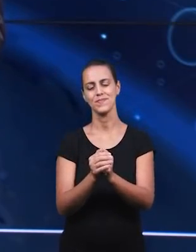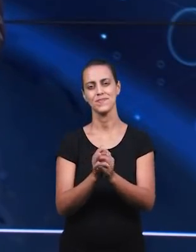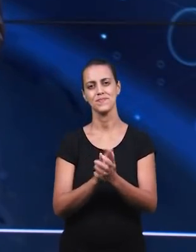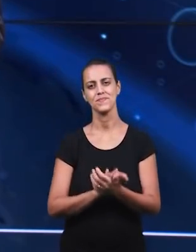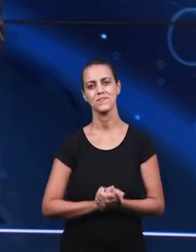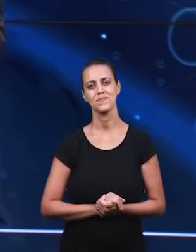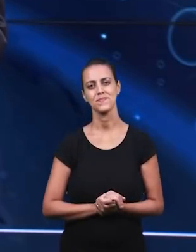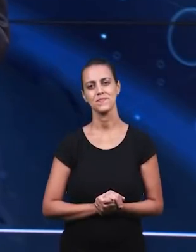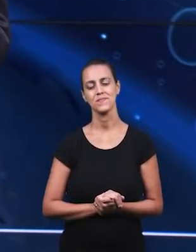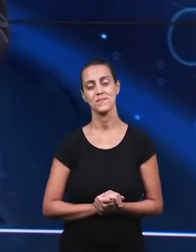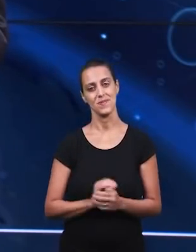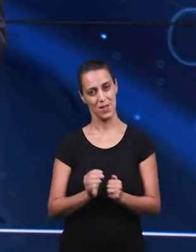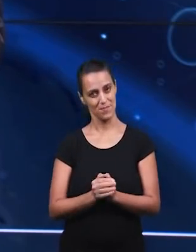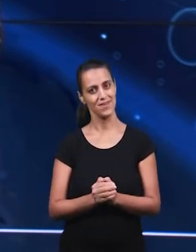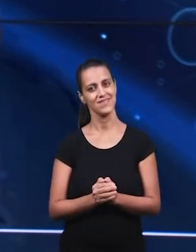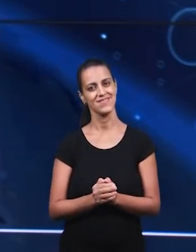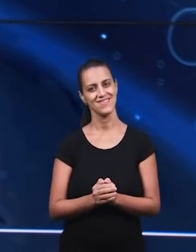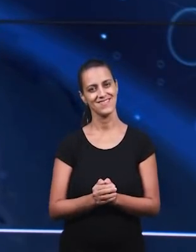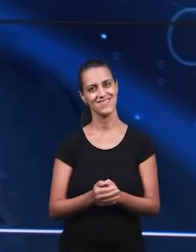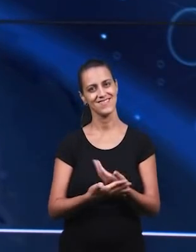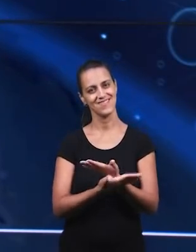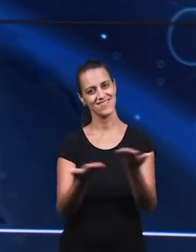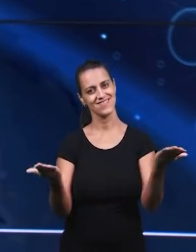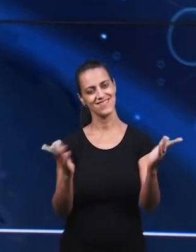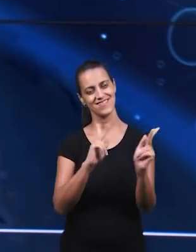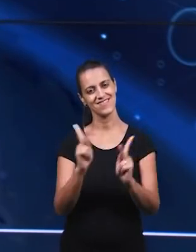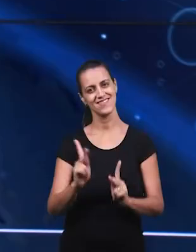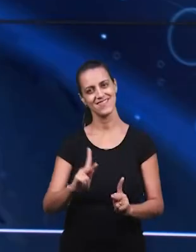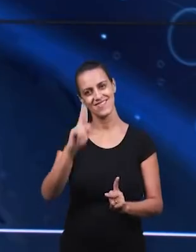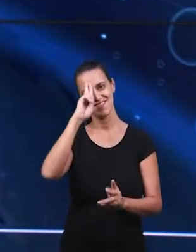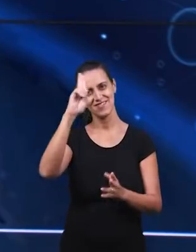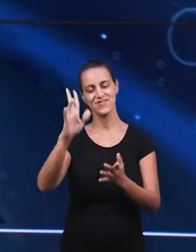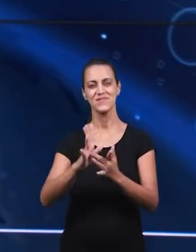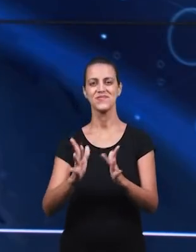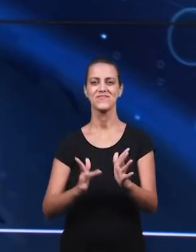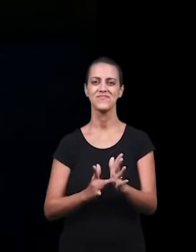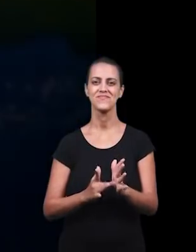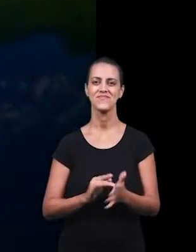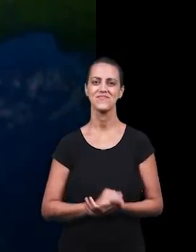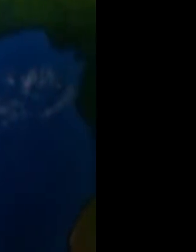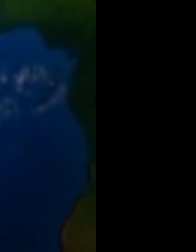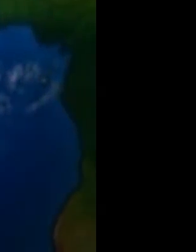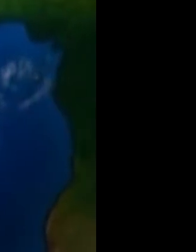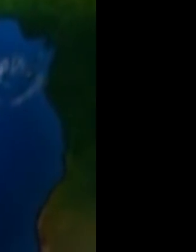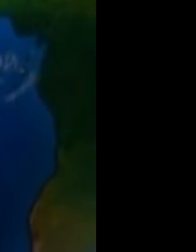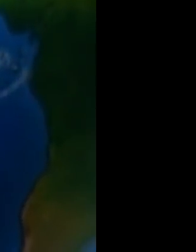Amém. Glória a Deus. Amém, irmãos. Eu quero desejar a todos a paz do Senhor Jesus.